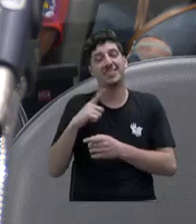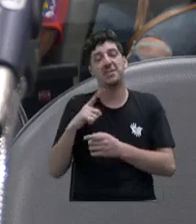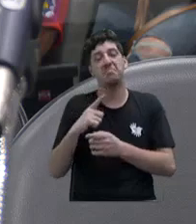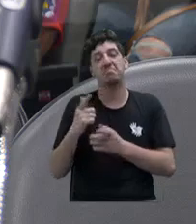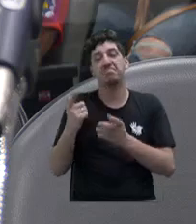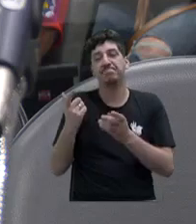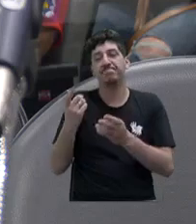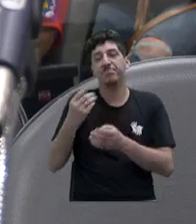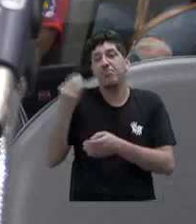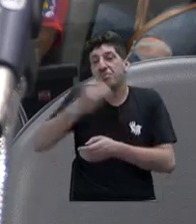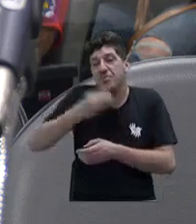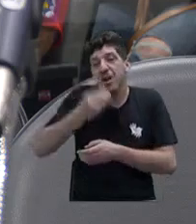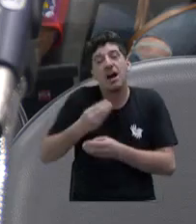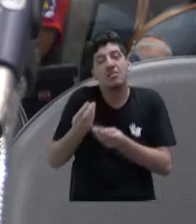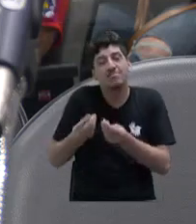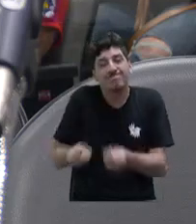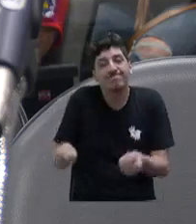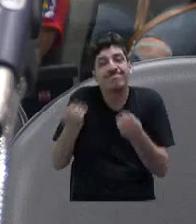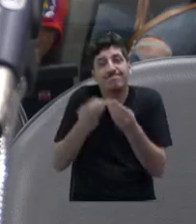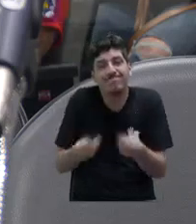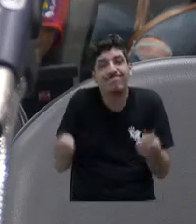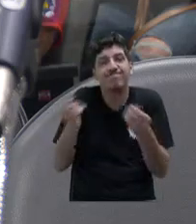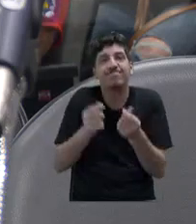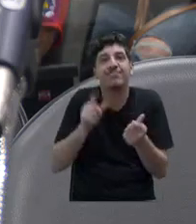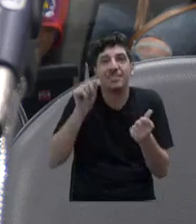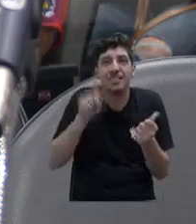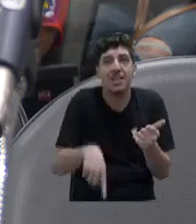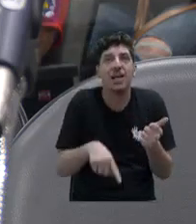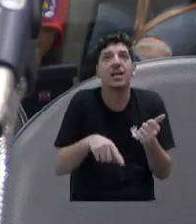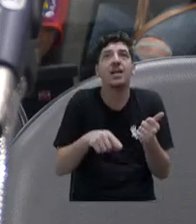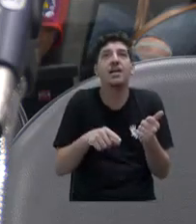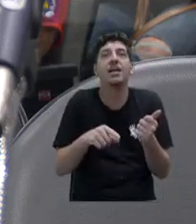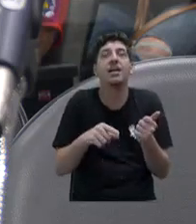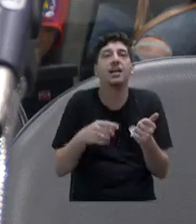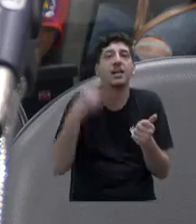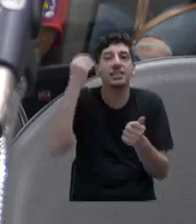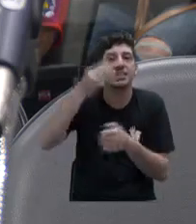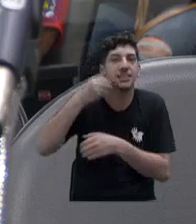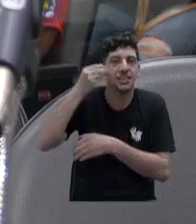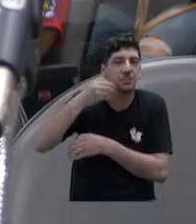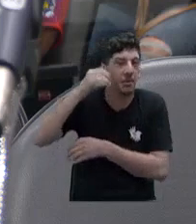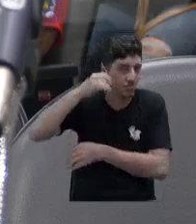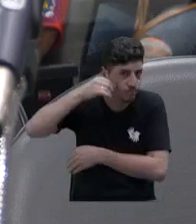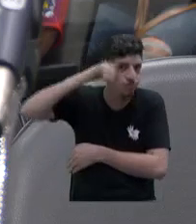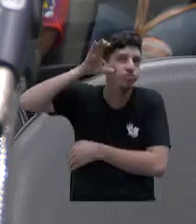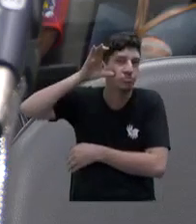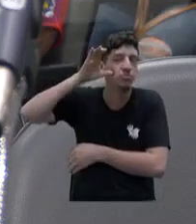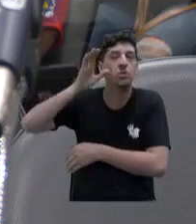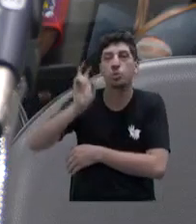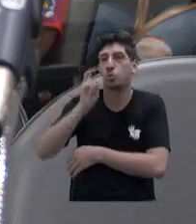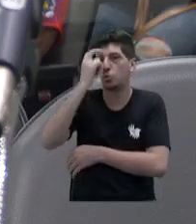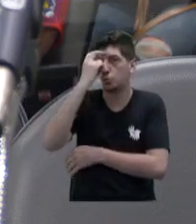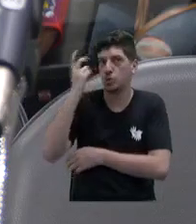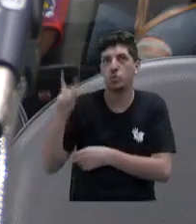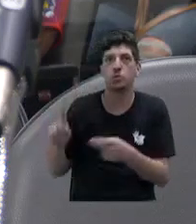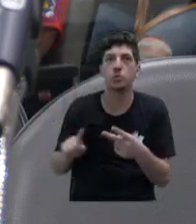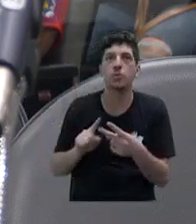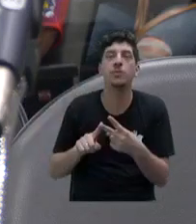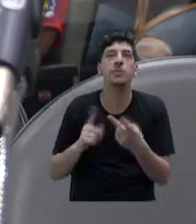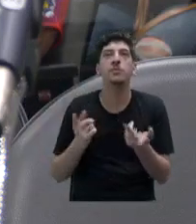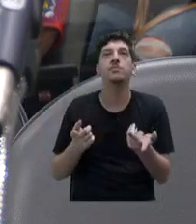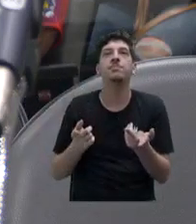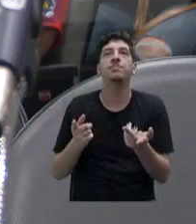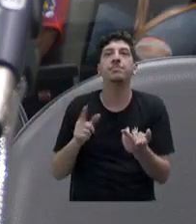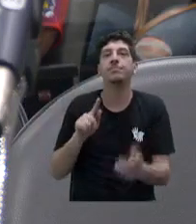dessa cadeia produtiva, que são os mestres fazedores de cultura. Eu vou falar aqui das